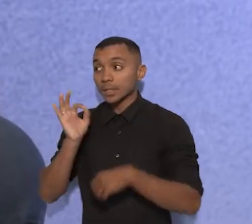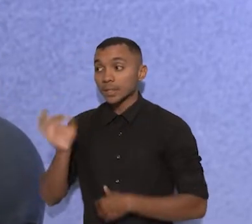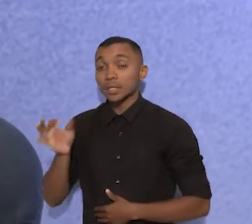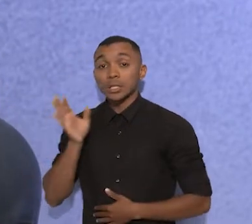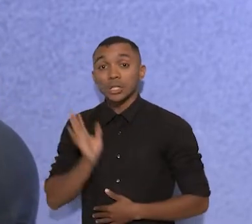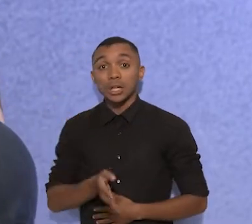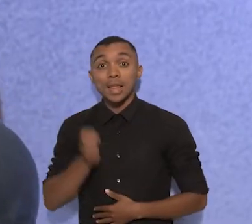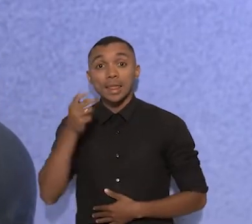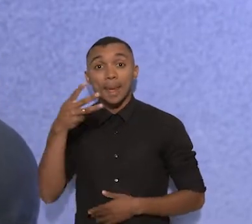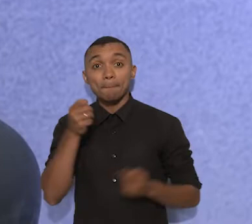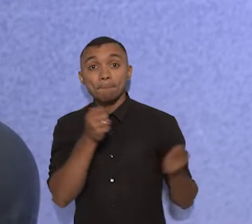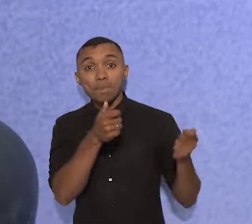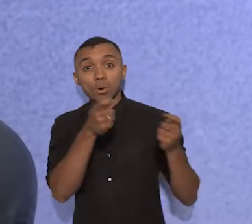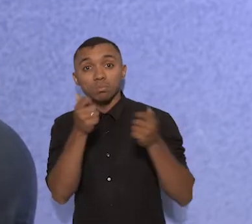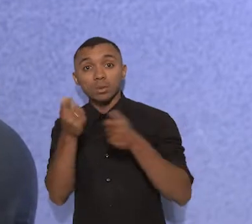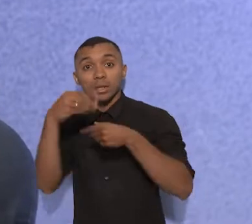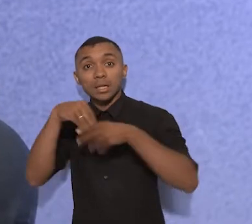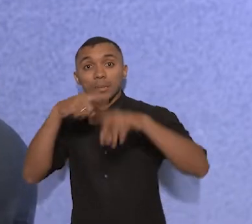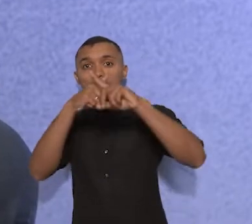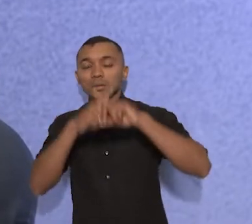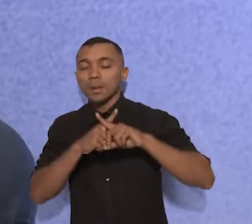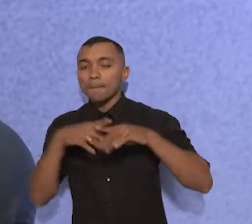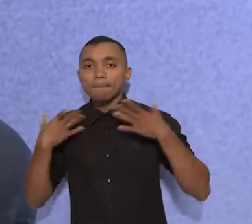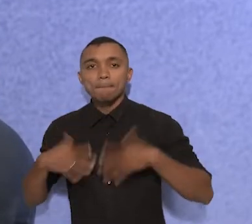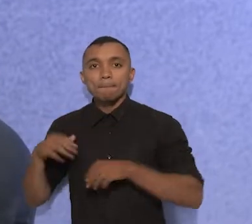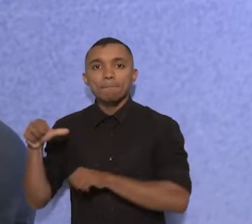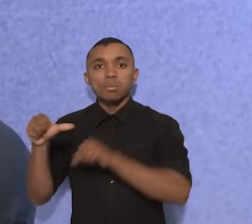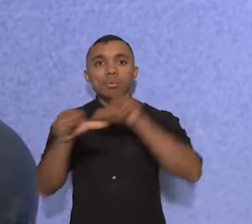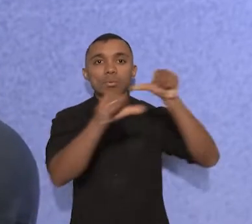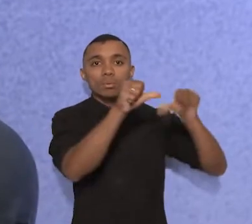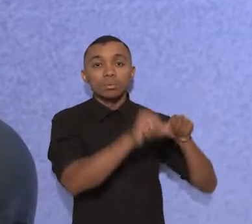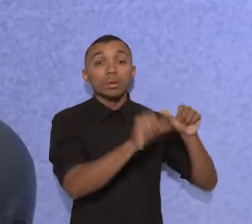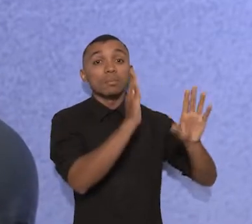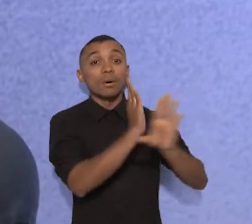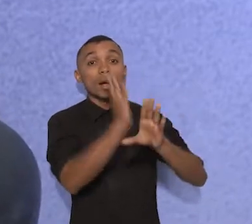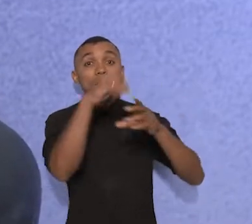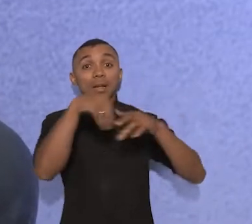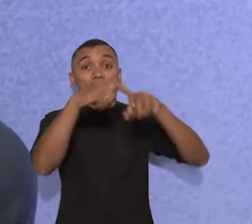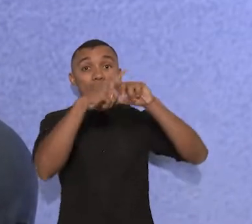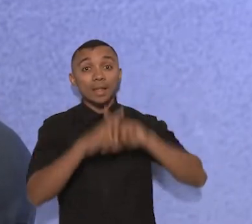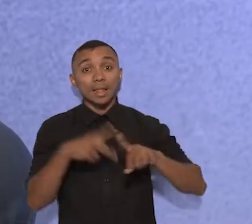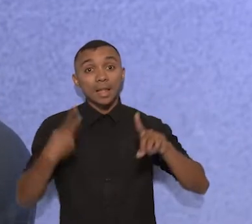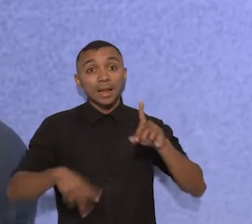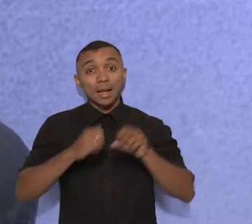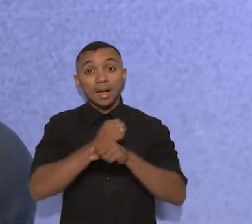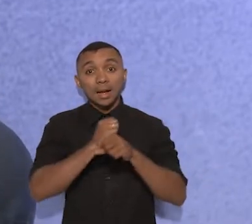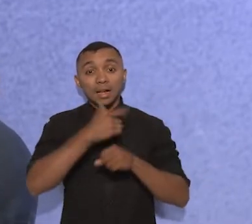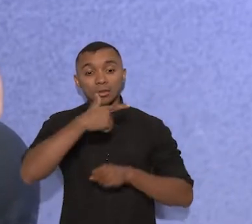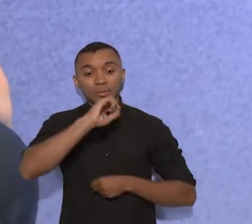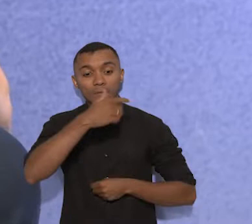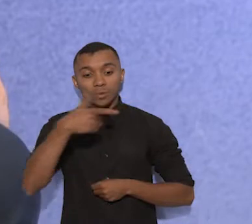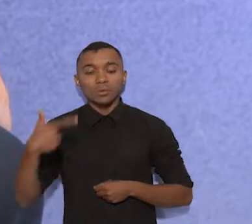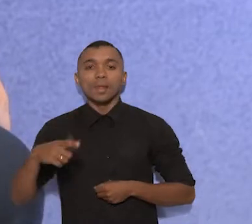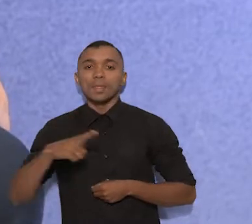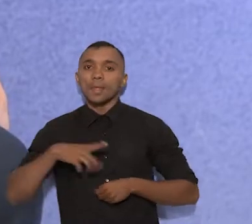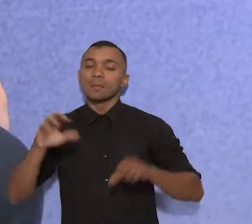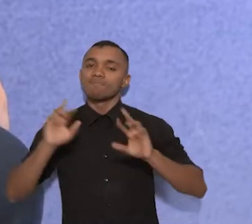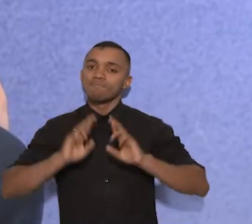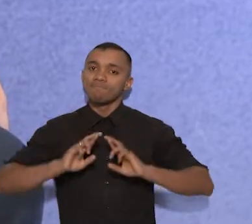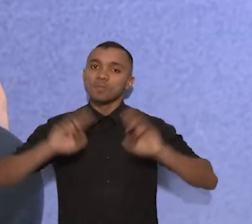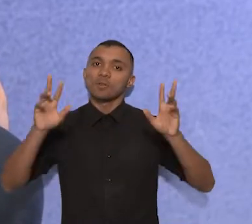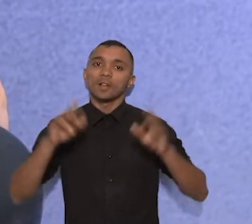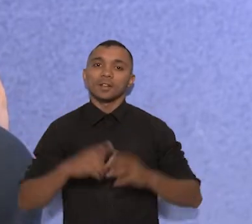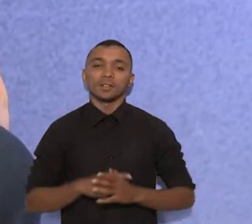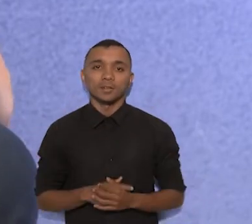três pontos muda tudo nesse campeonato maluco deste ano. Porque o campeonato deste ano está maluco na parte de cima e na parte de baixo da